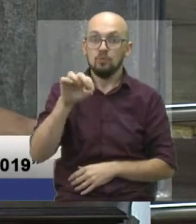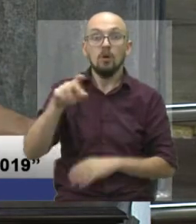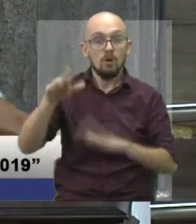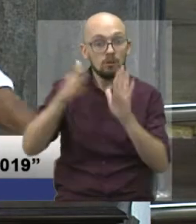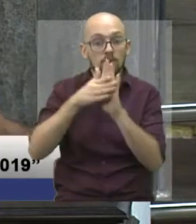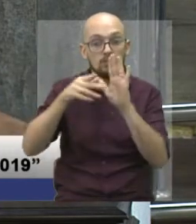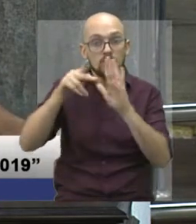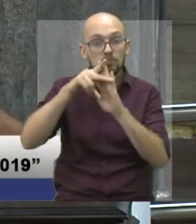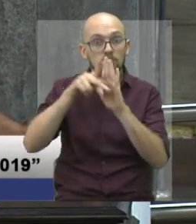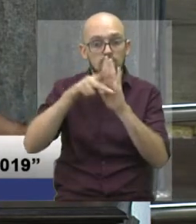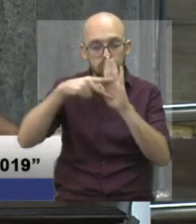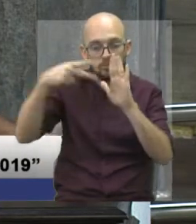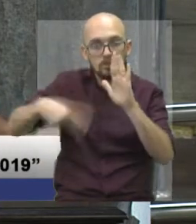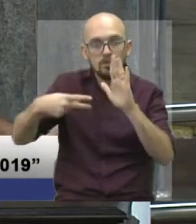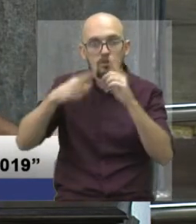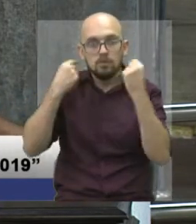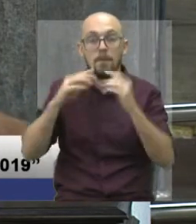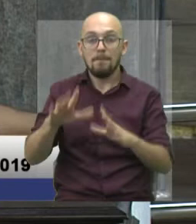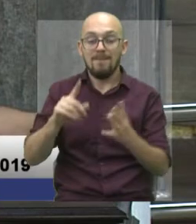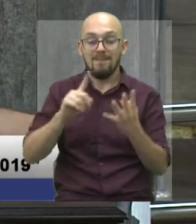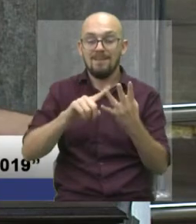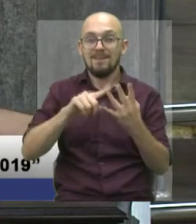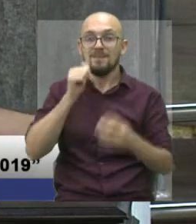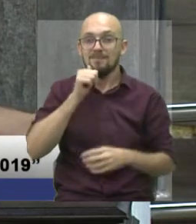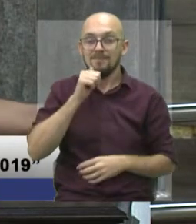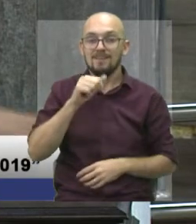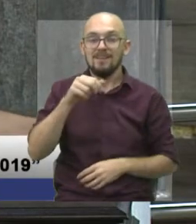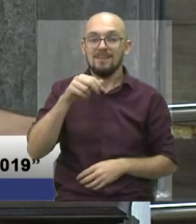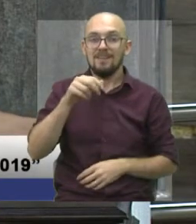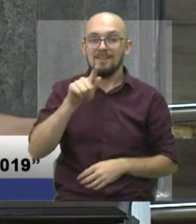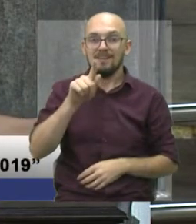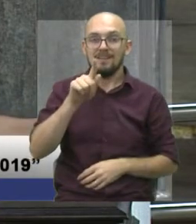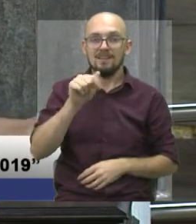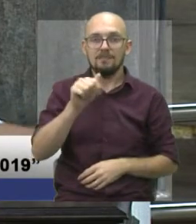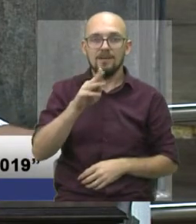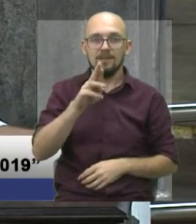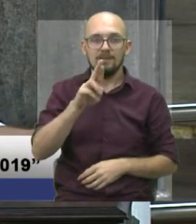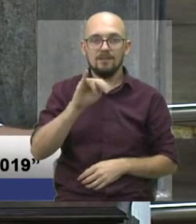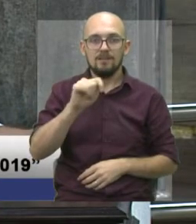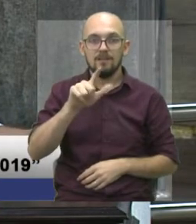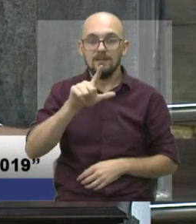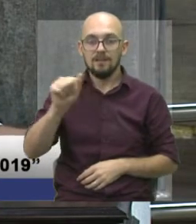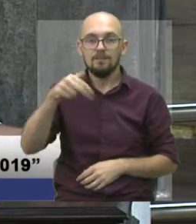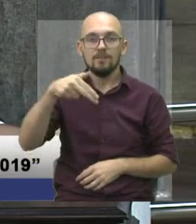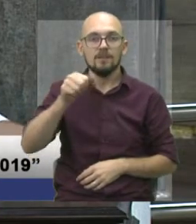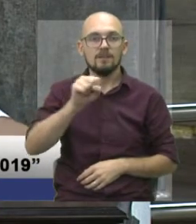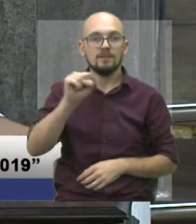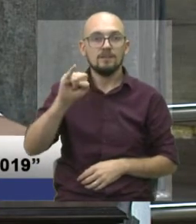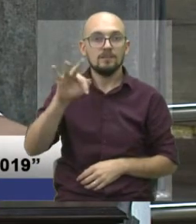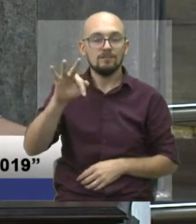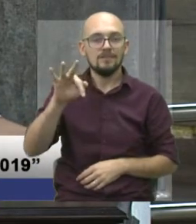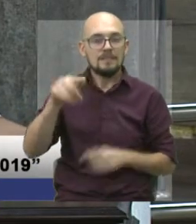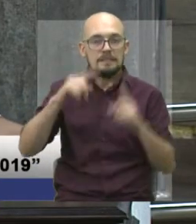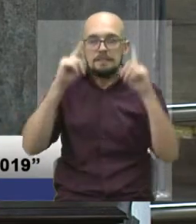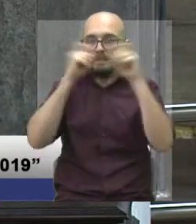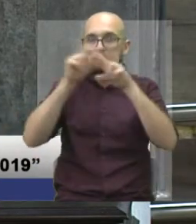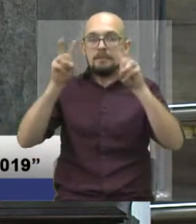Gabriela Nassif, ela me deu trabalho, porque ela veio com a pauta de inclusão, e ela queria, e é difícil,